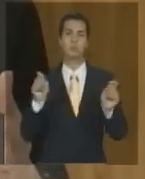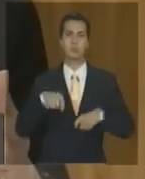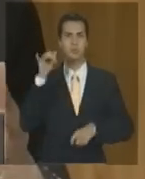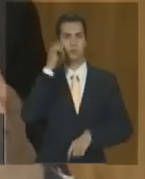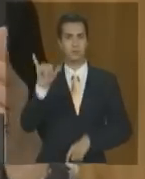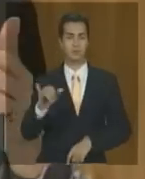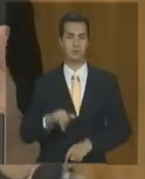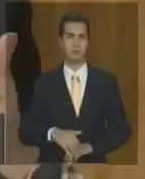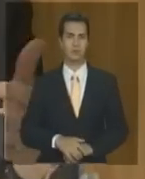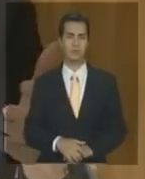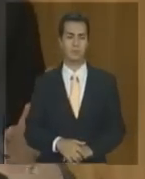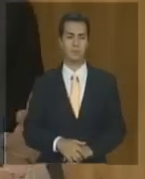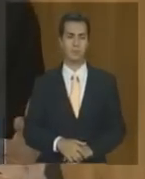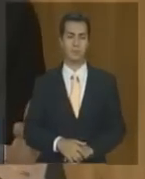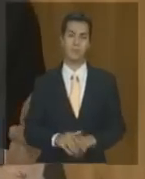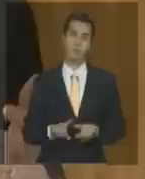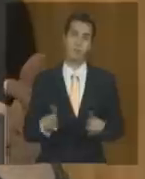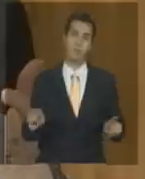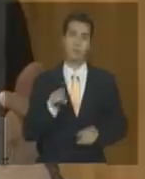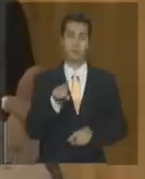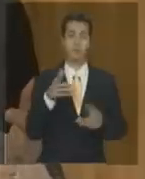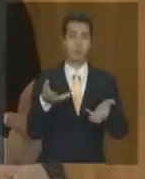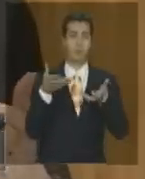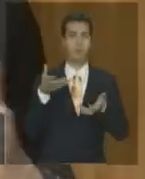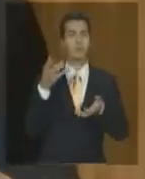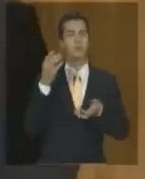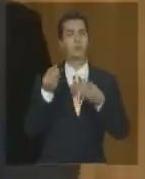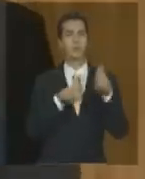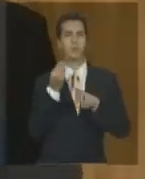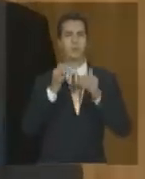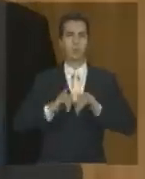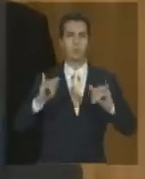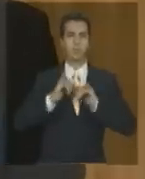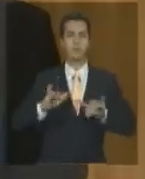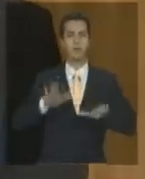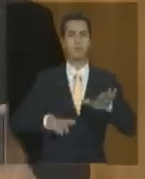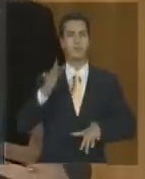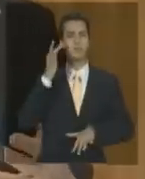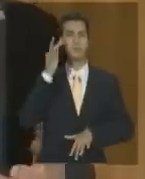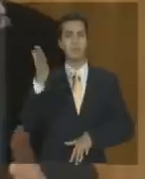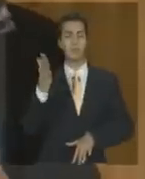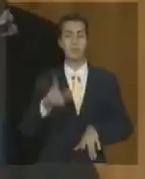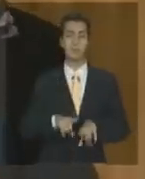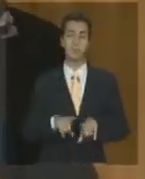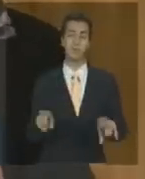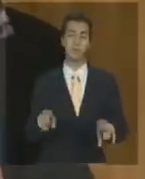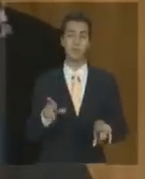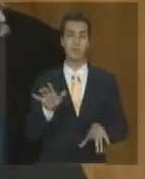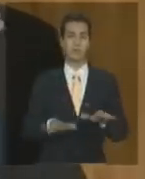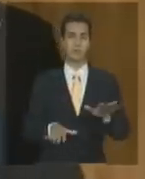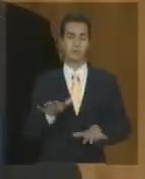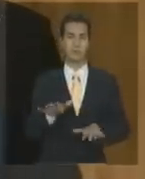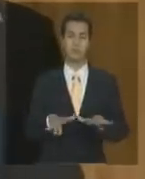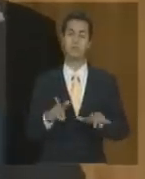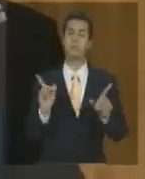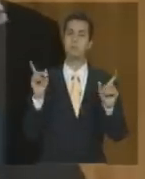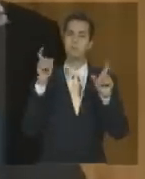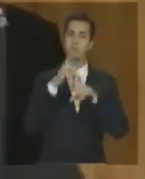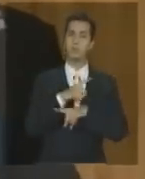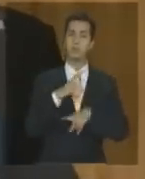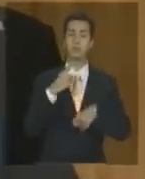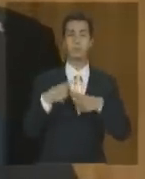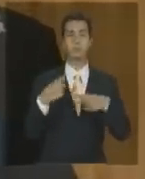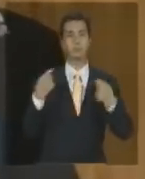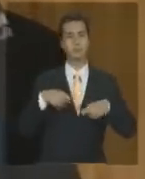claro, você quer fazer com que seja fácil de entender por todos, o que nem sempre, o que exige um